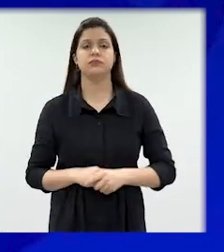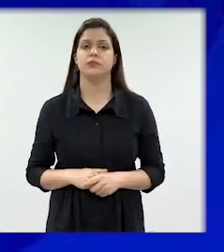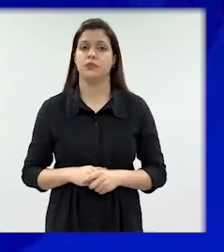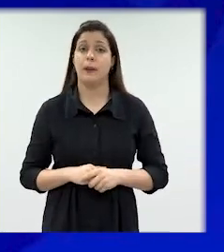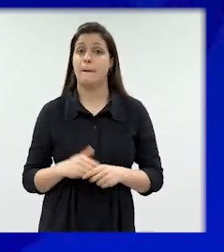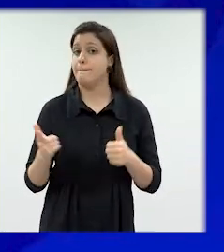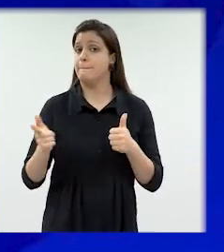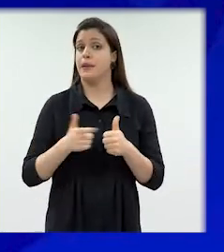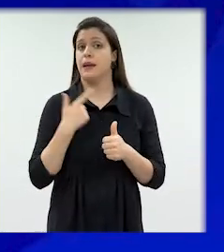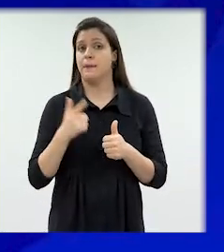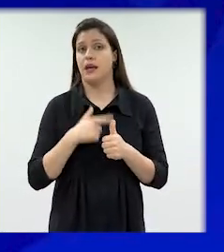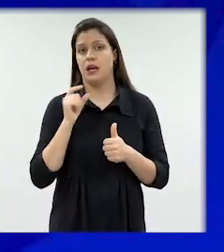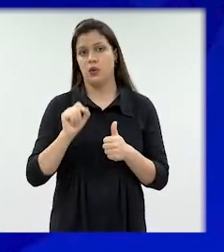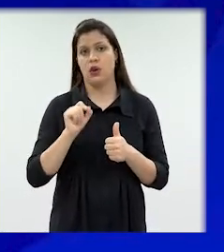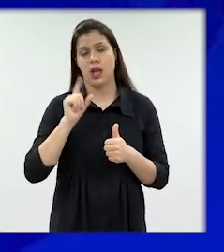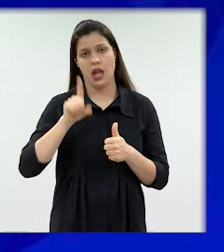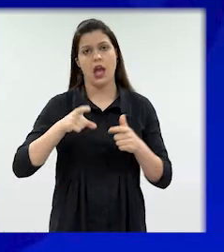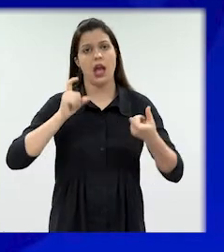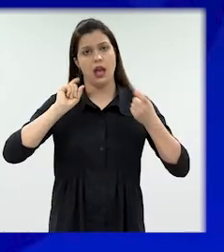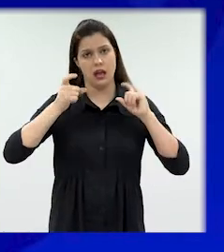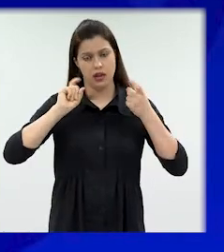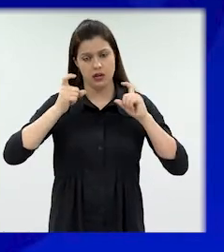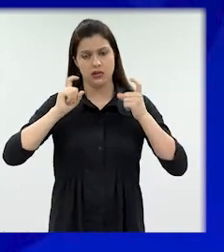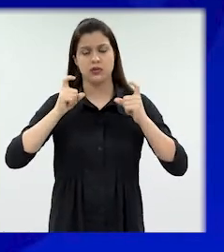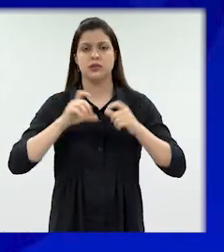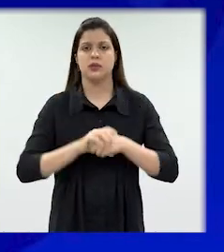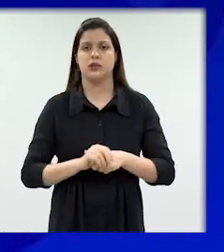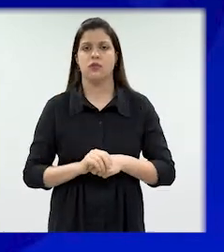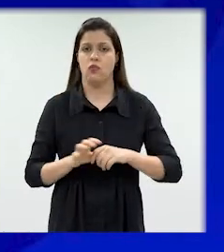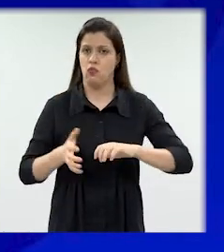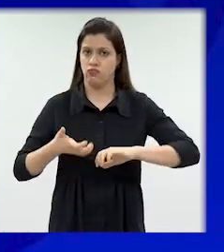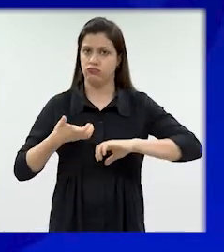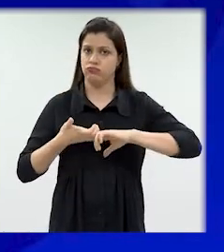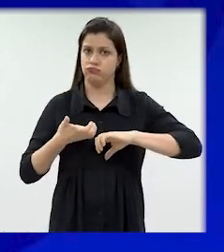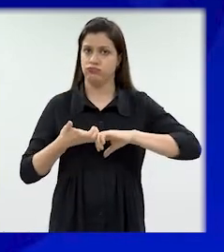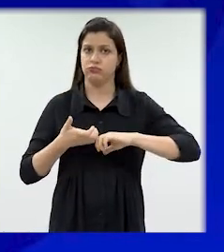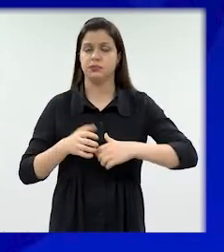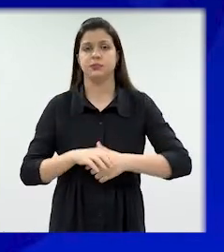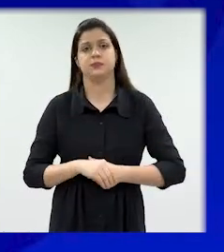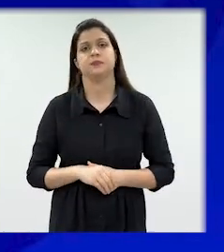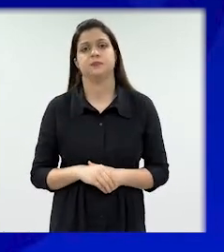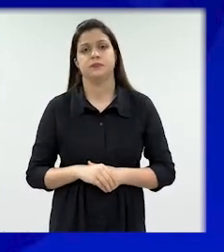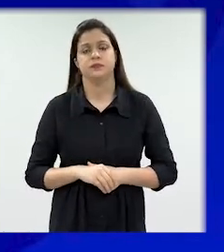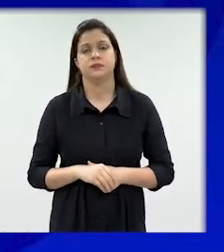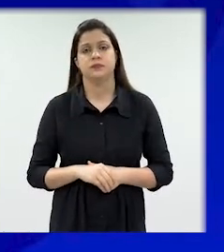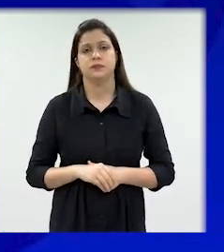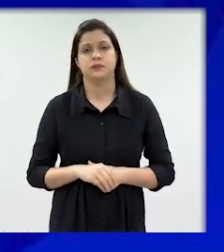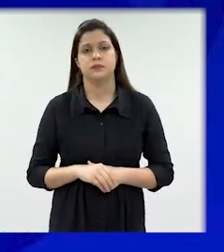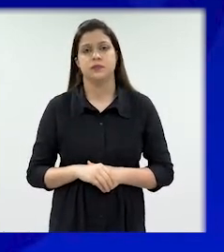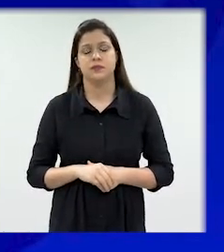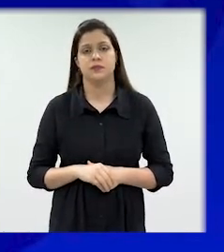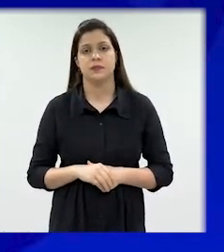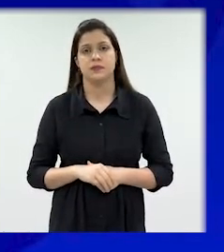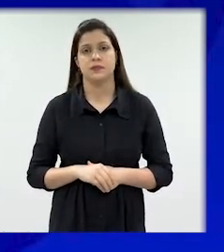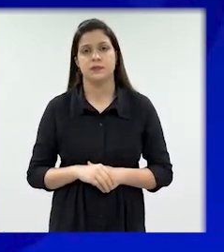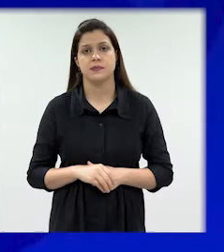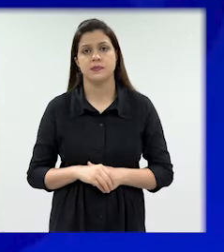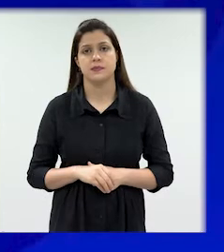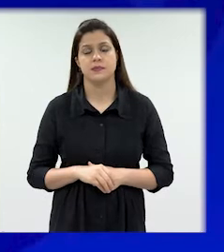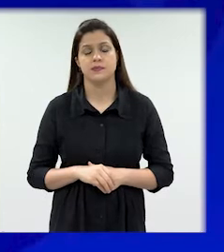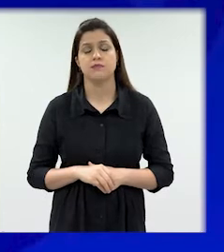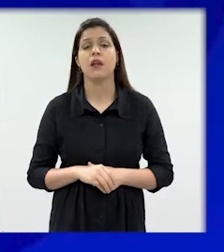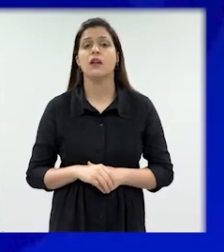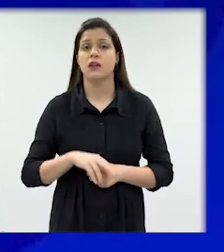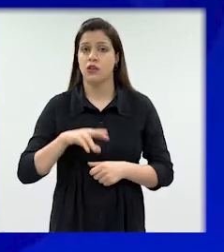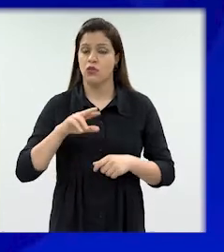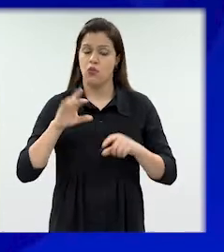passo, a primeira deliberação, foi a reunião que ele fez com o Congresso Nacional e chegar ao consenso de